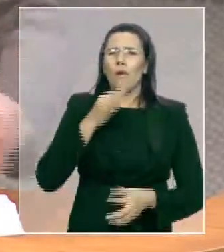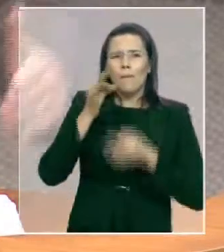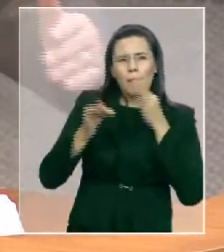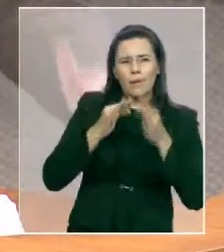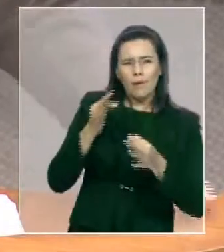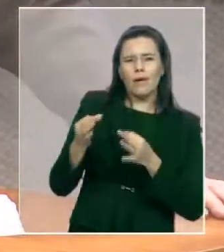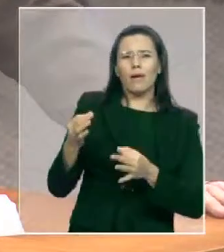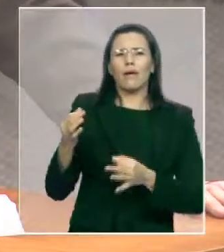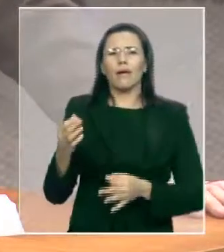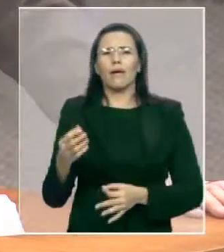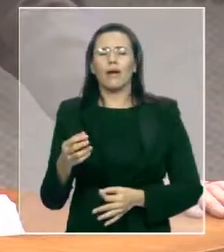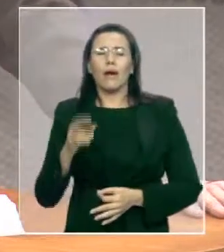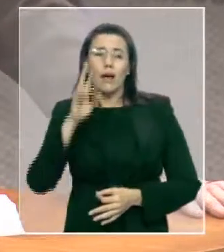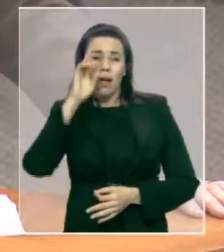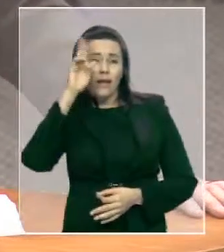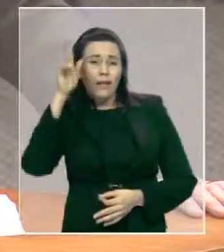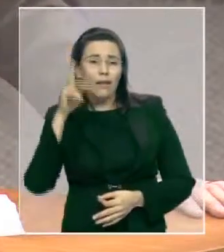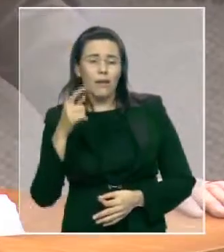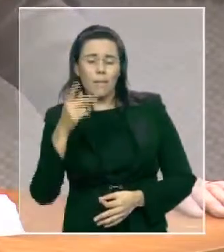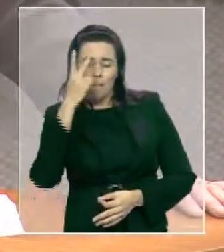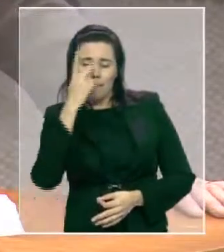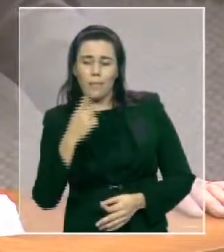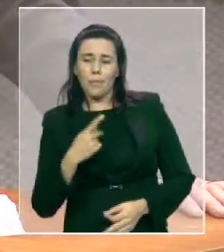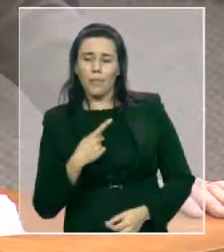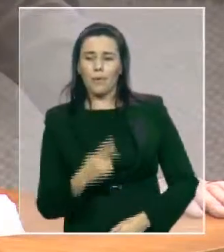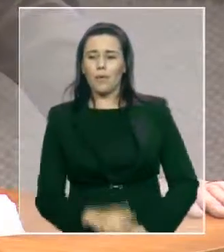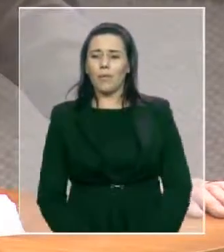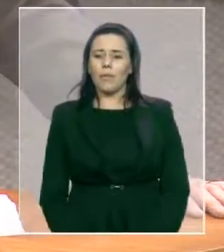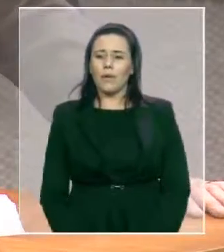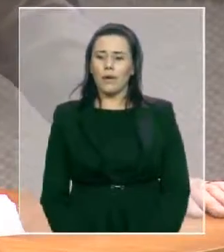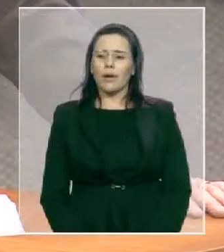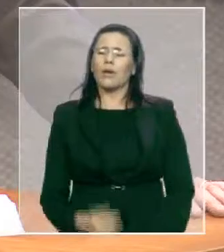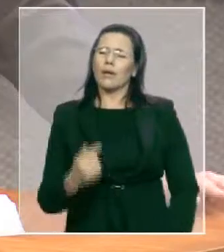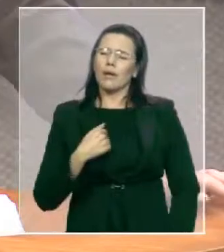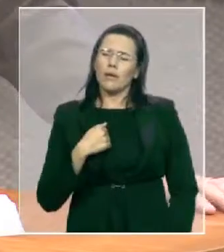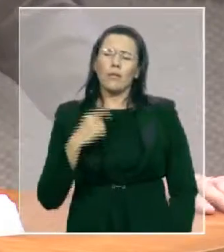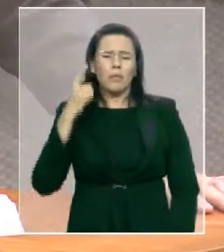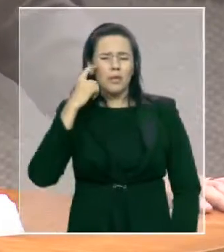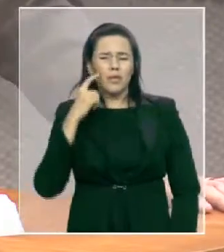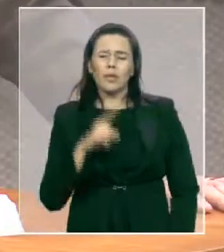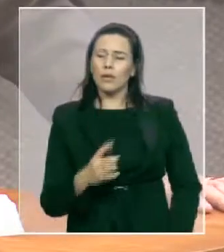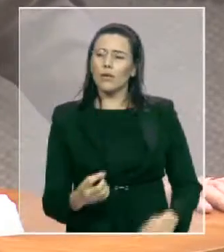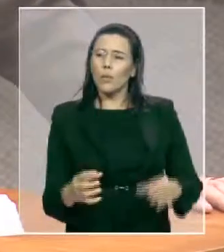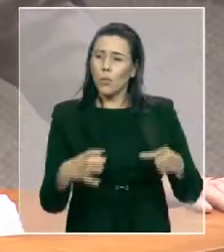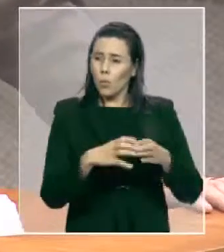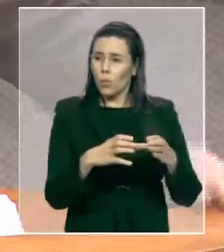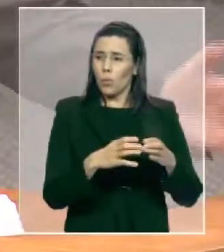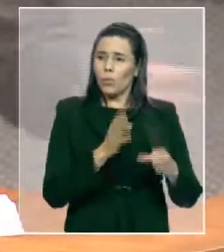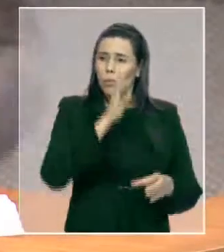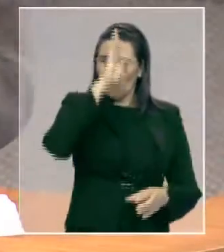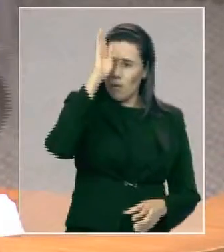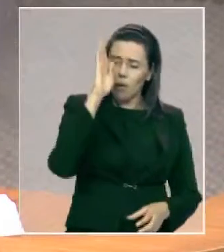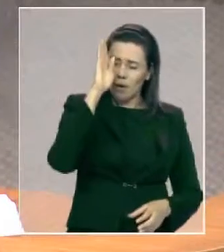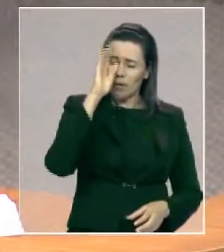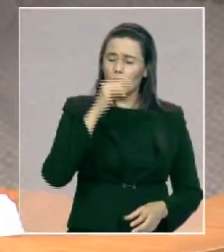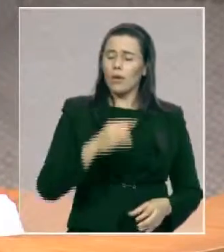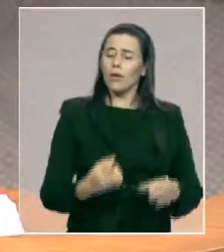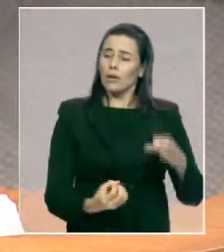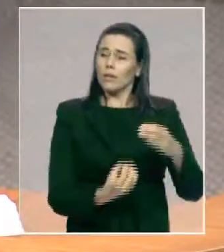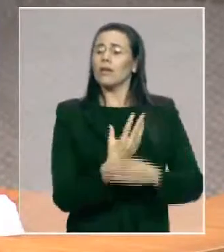bombeiro tinha que ser independente, que tinha um grande trabalho para fazer pelo Maranhão, e naquela época só